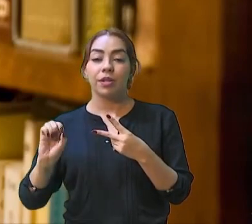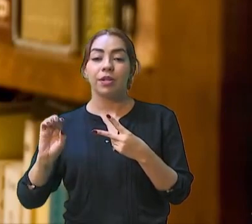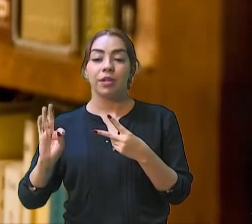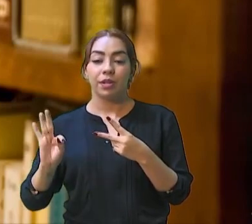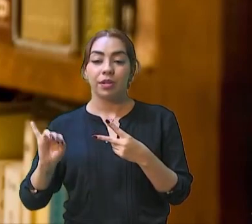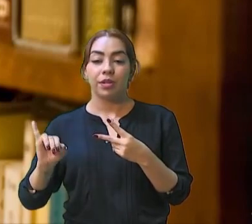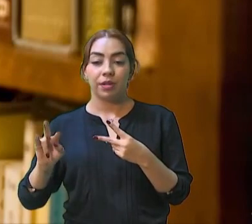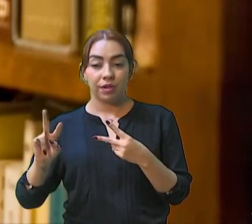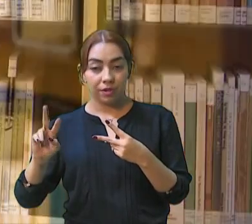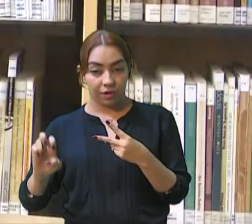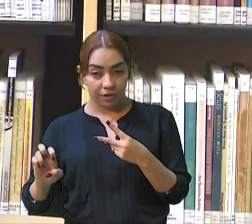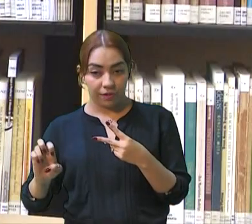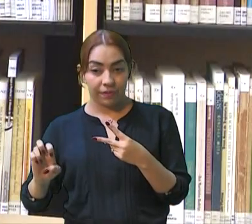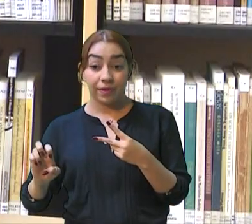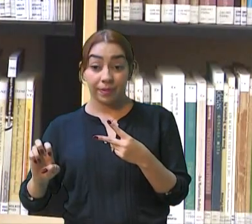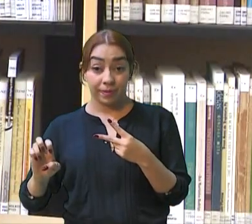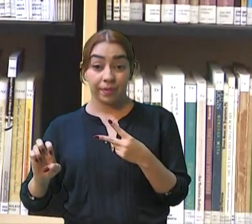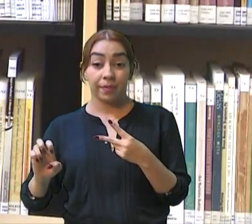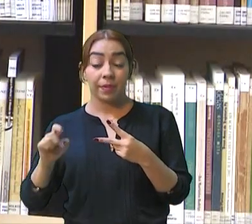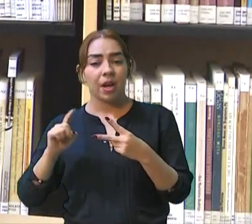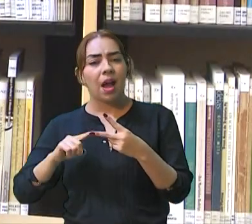cara ligado ao randianismo, que era